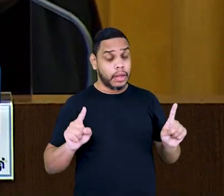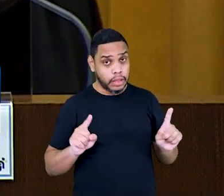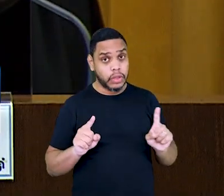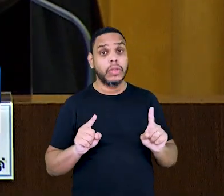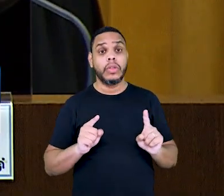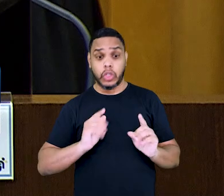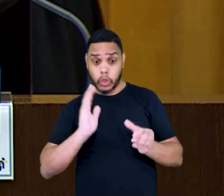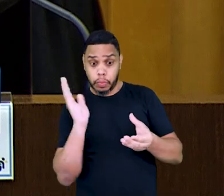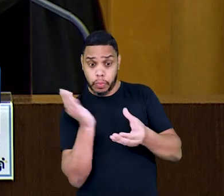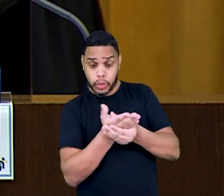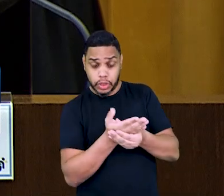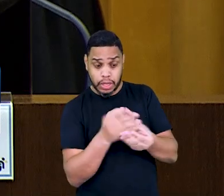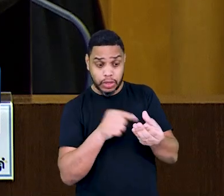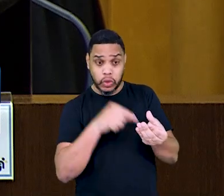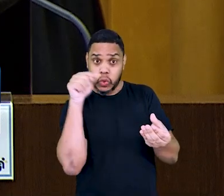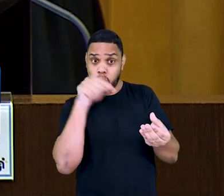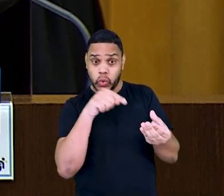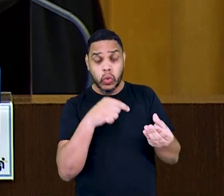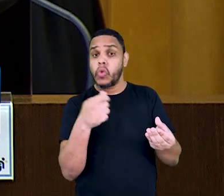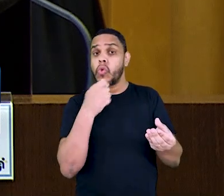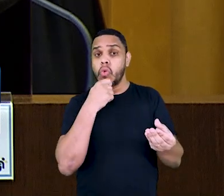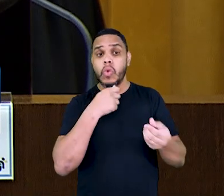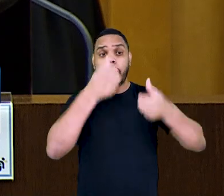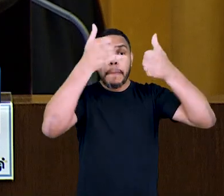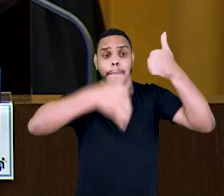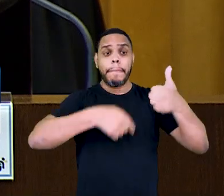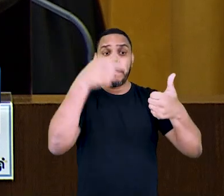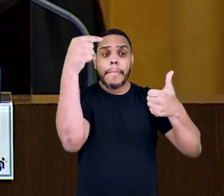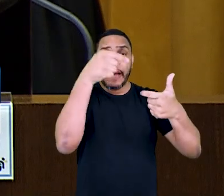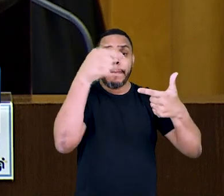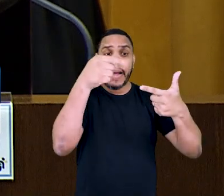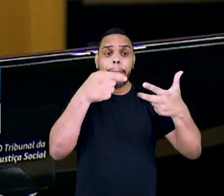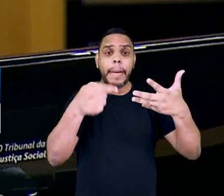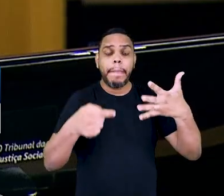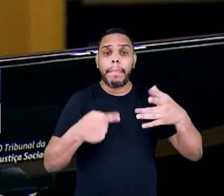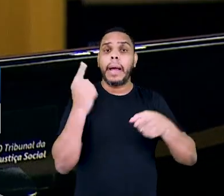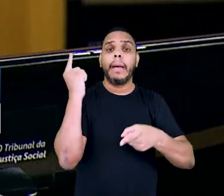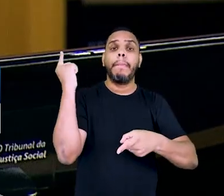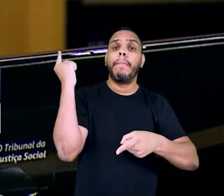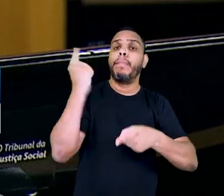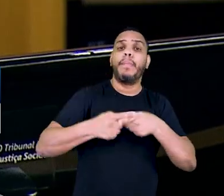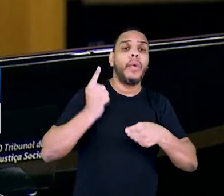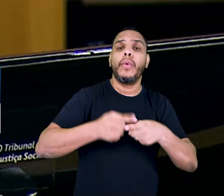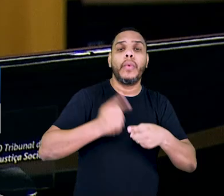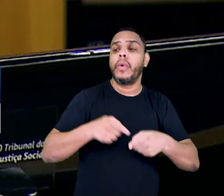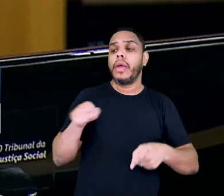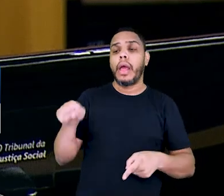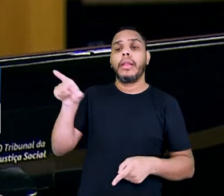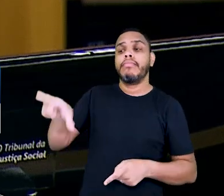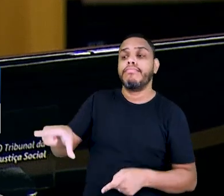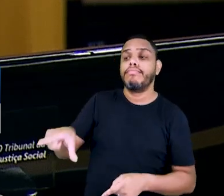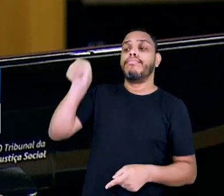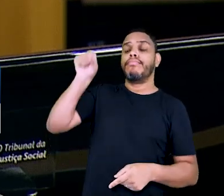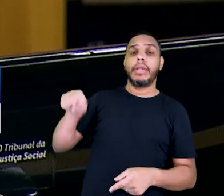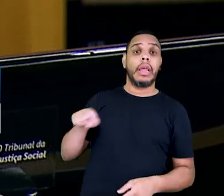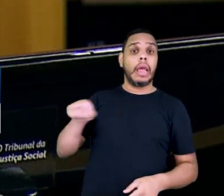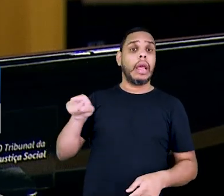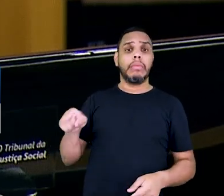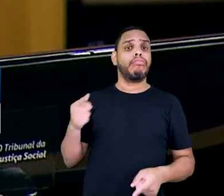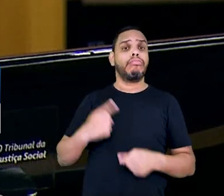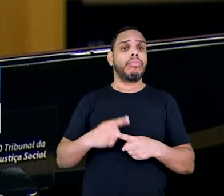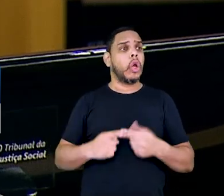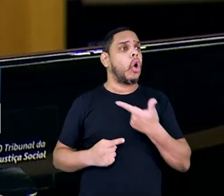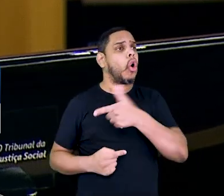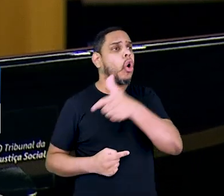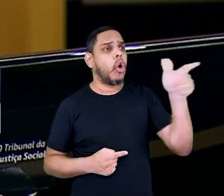processo julgado não havia elementos objetivos que justificassem a escolha de uma instituição fora da